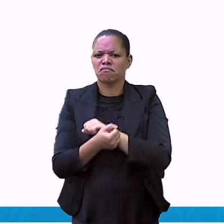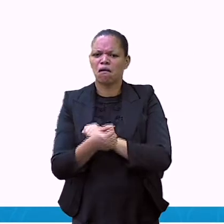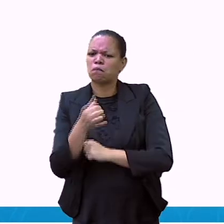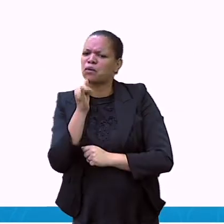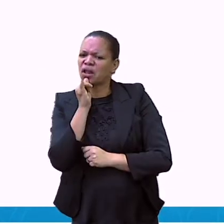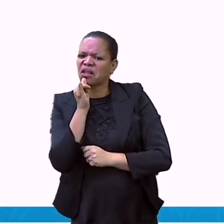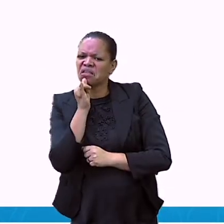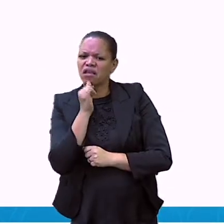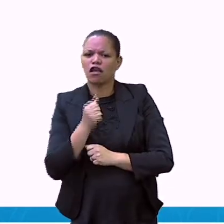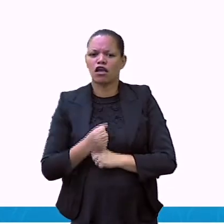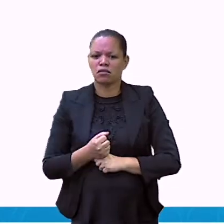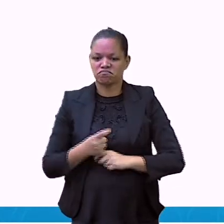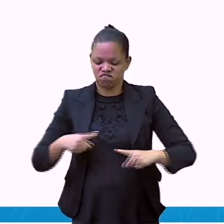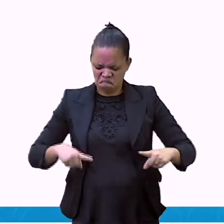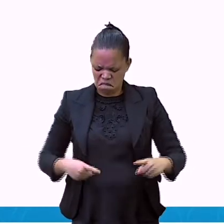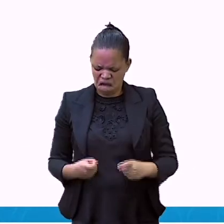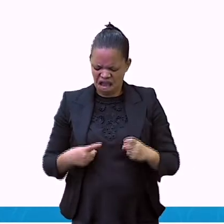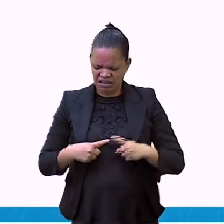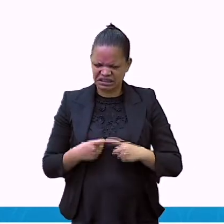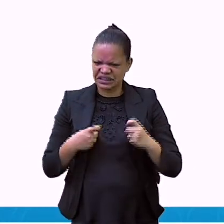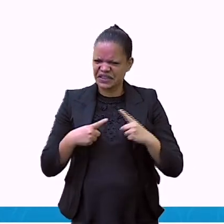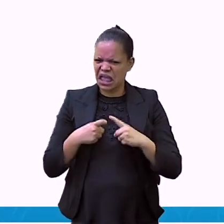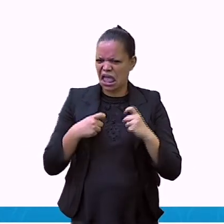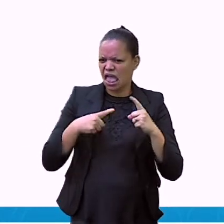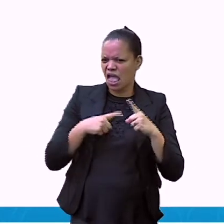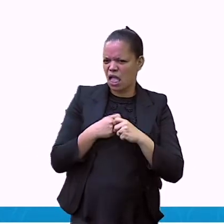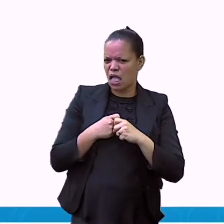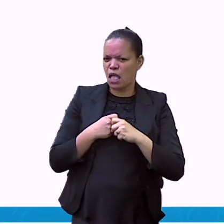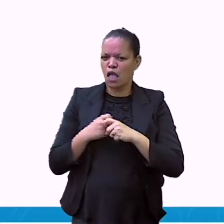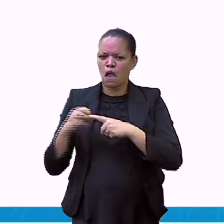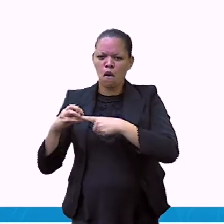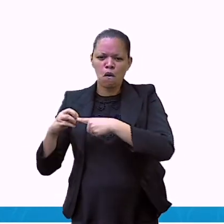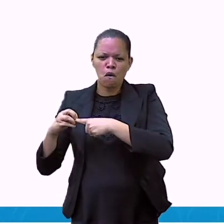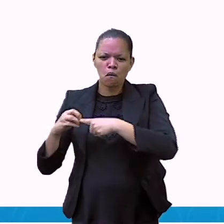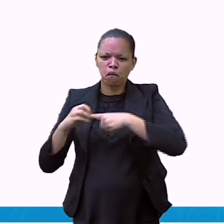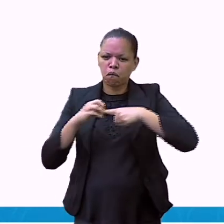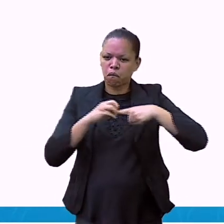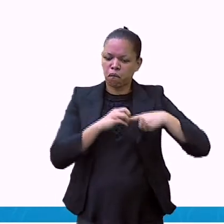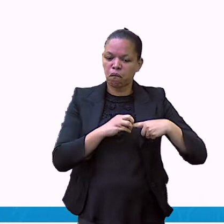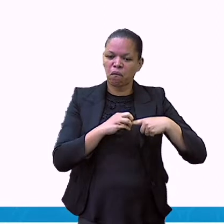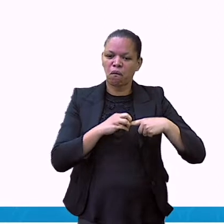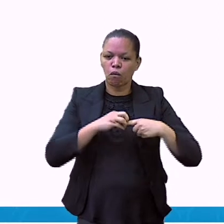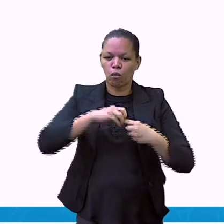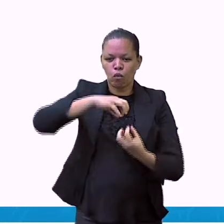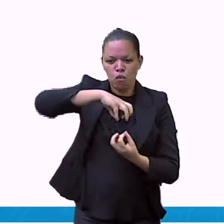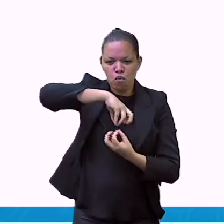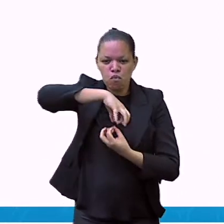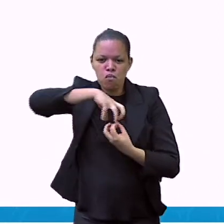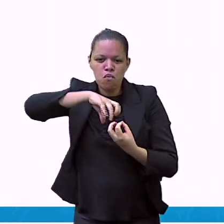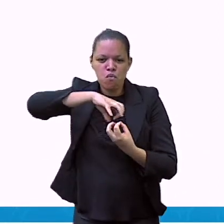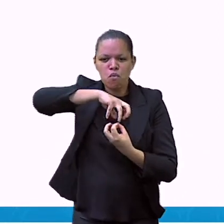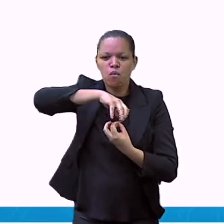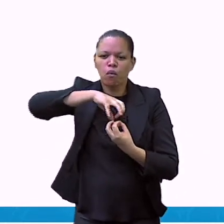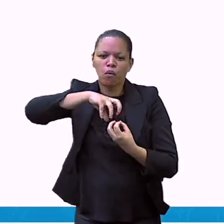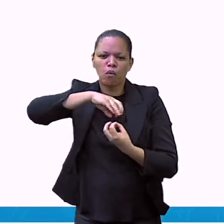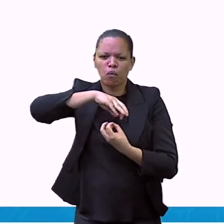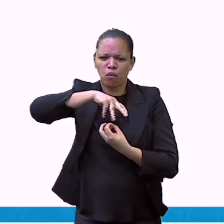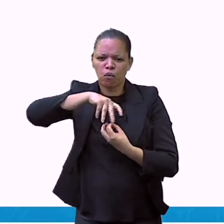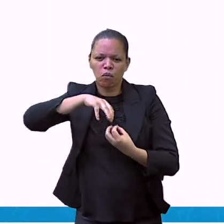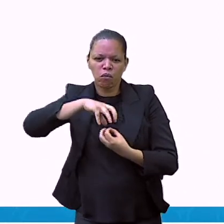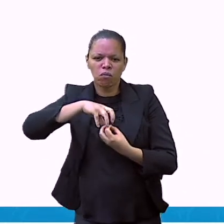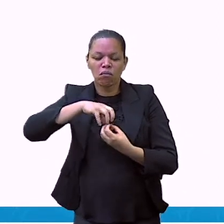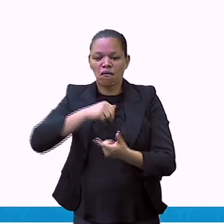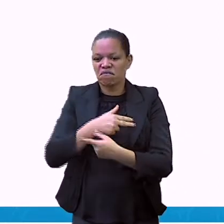aí na sua casa, que eu acredito que você já fez, você vai saber que em algum momento da sua vida você já